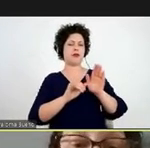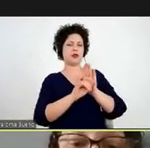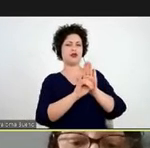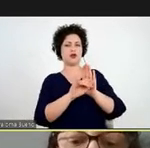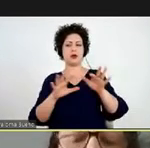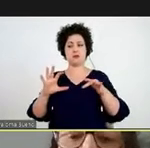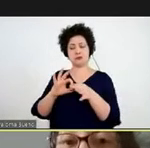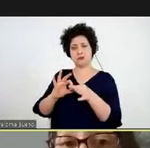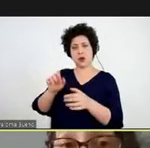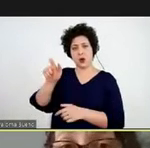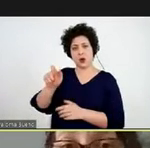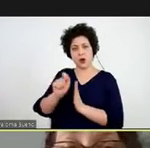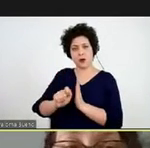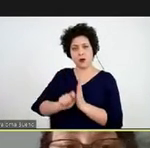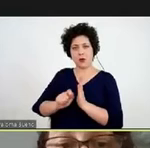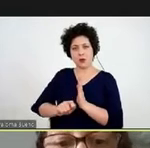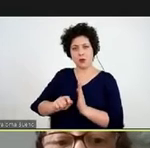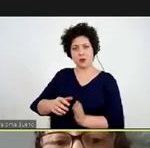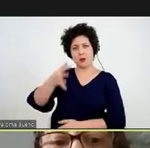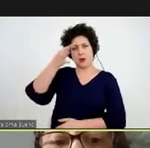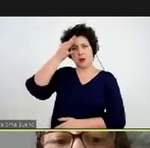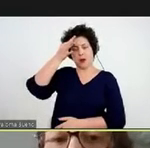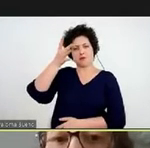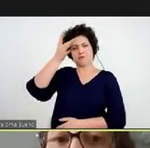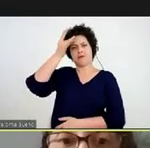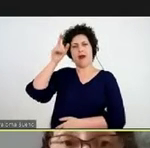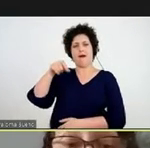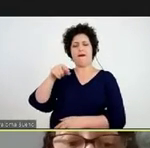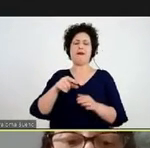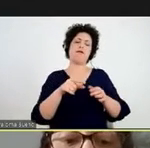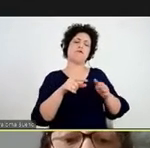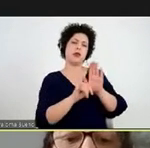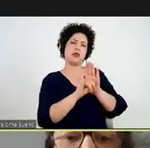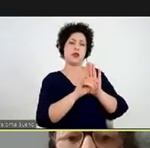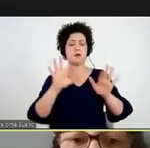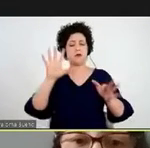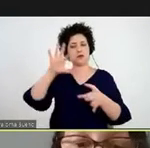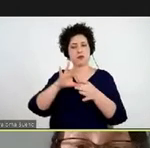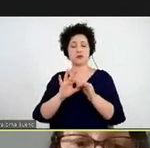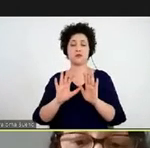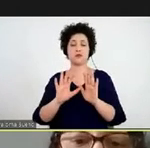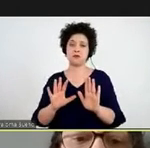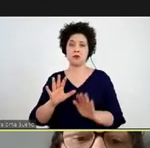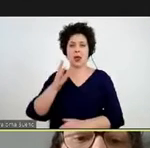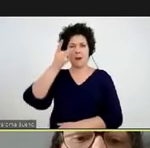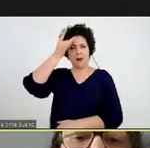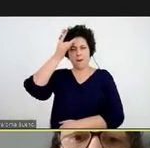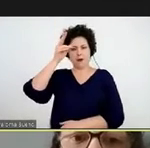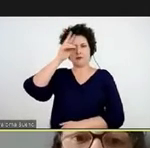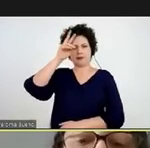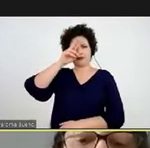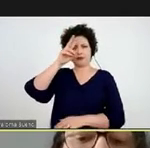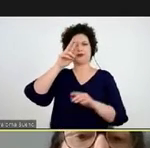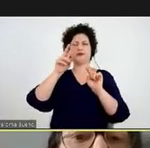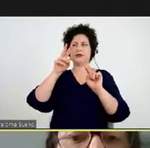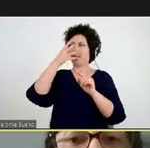do autor, onde a memória é a identidade. Culturalmente falando, quando a gente fala em memória, parece que